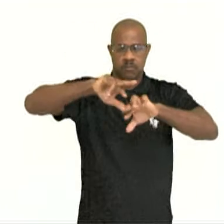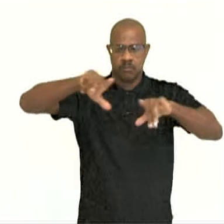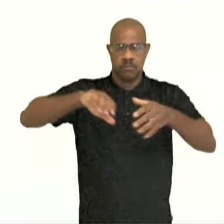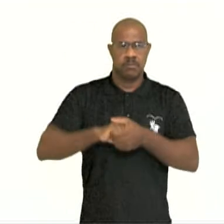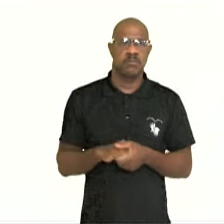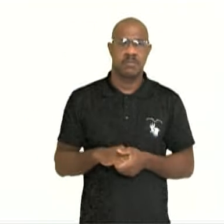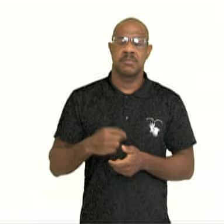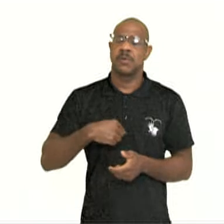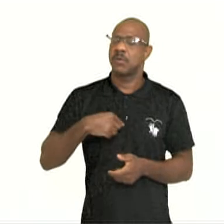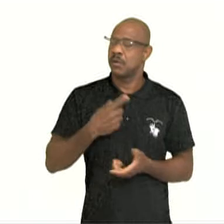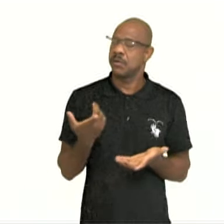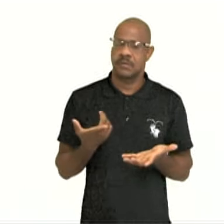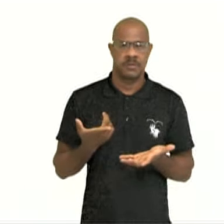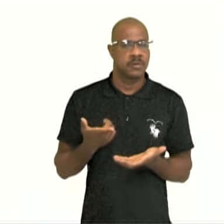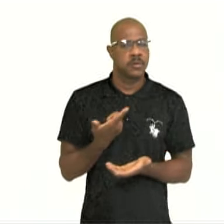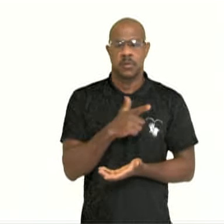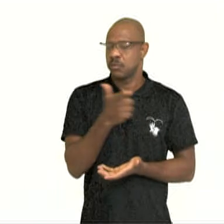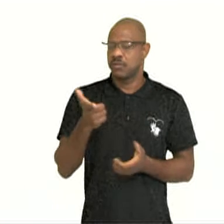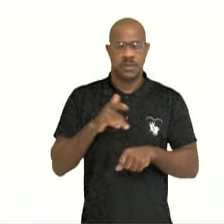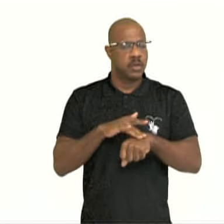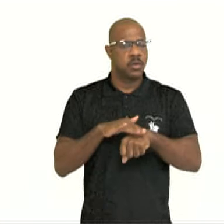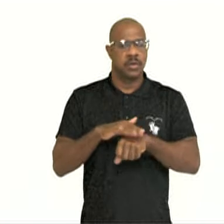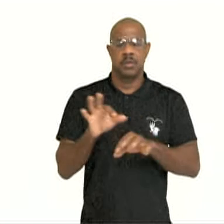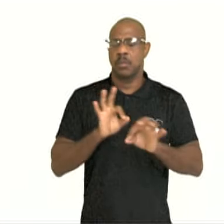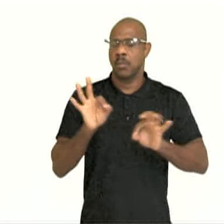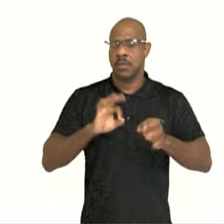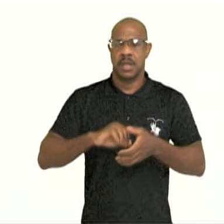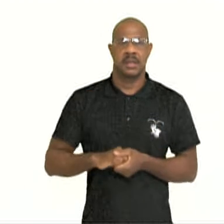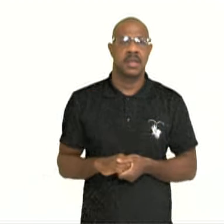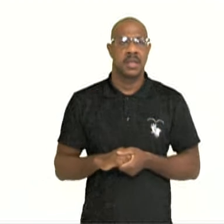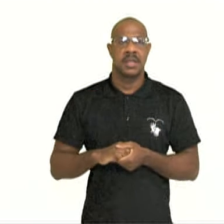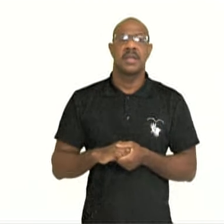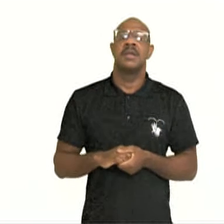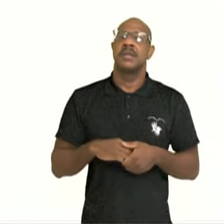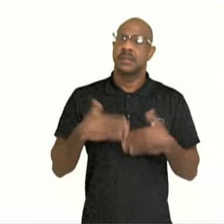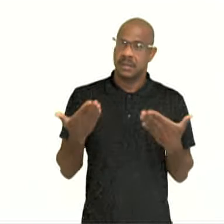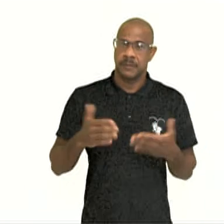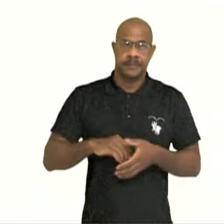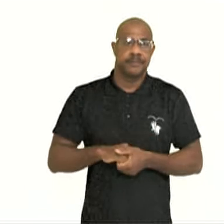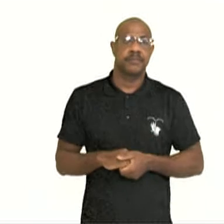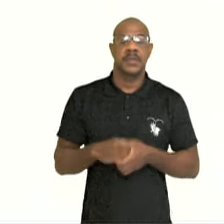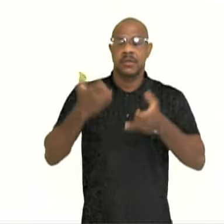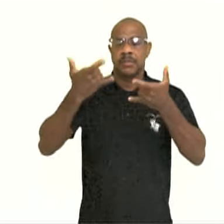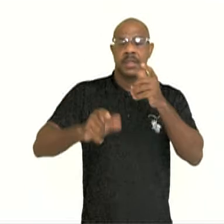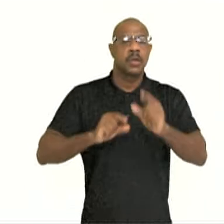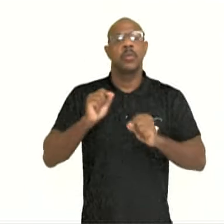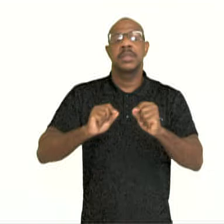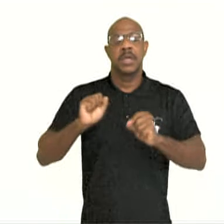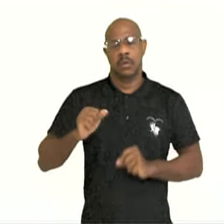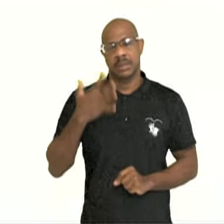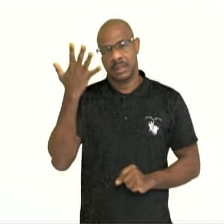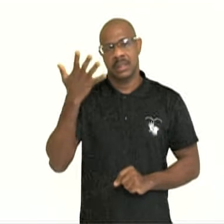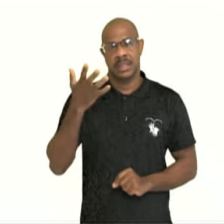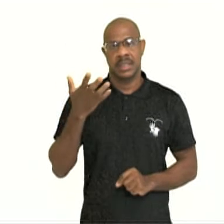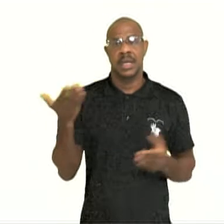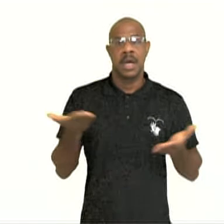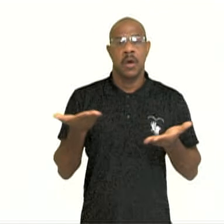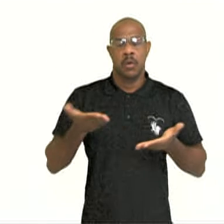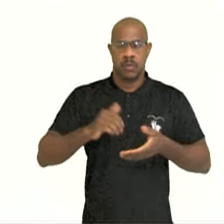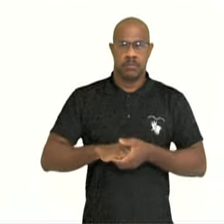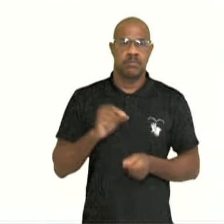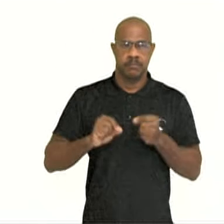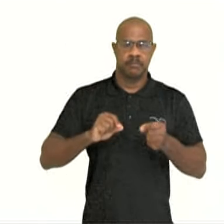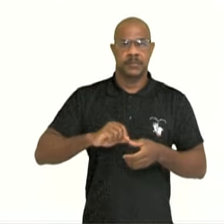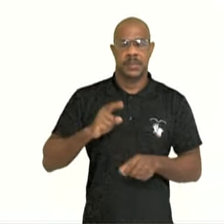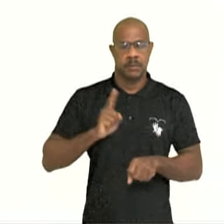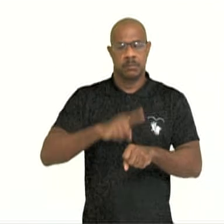nos livraríamos de várias doenças em que esses animais são vetores. Explique o que iria acontecer nessa situação. Vamos